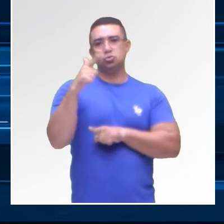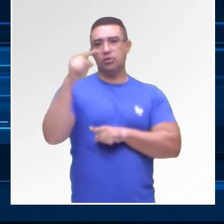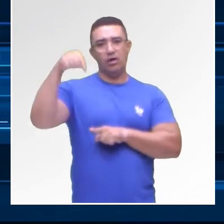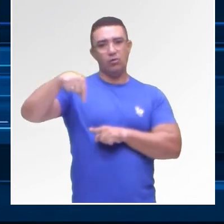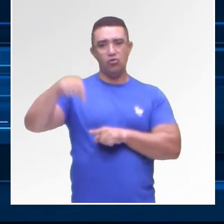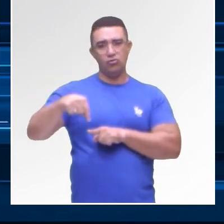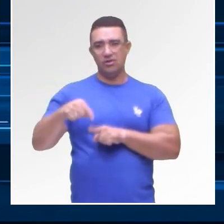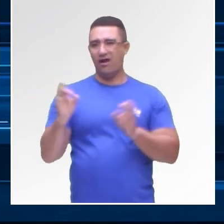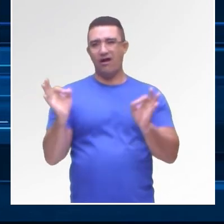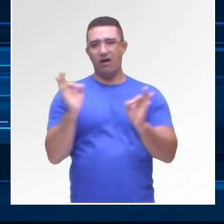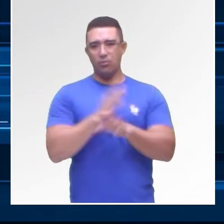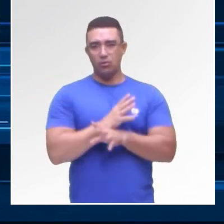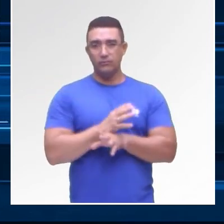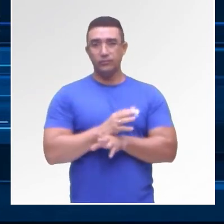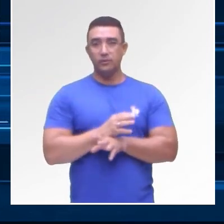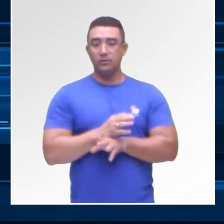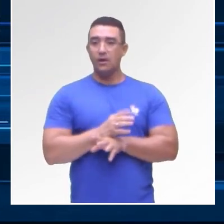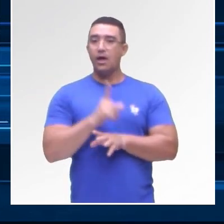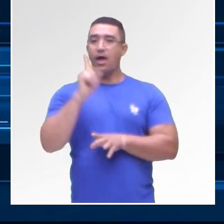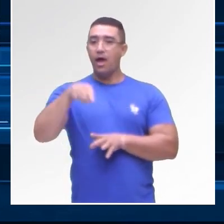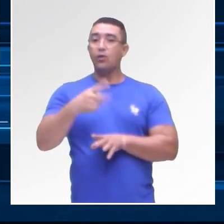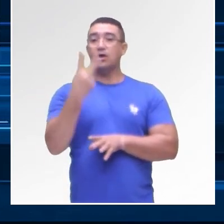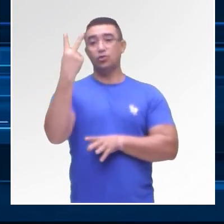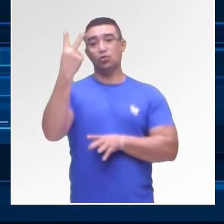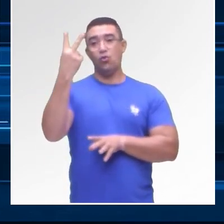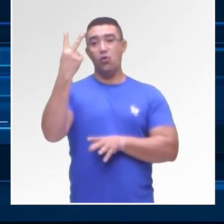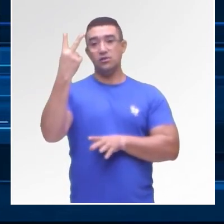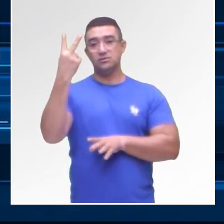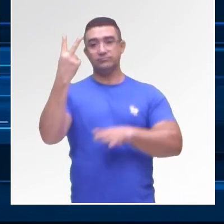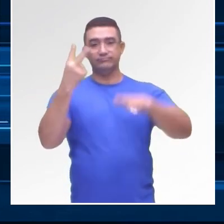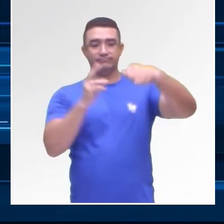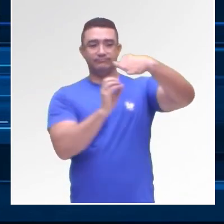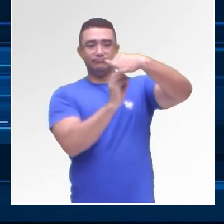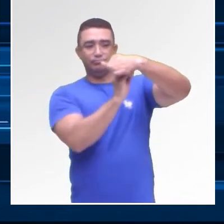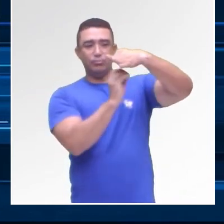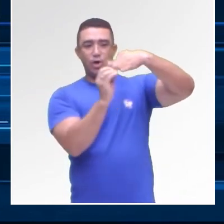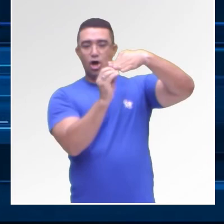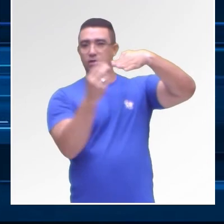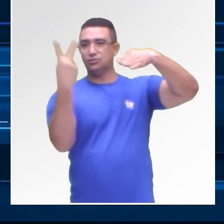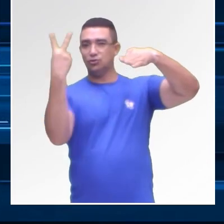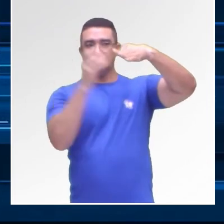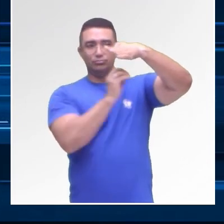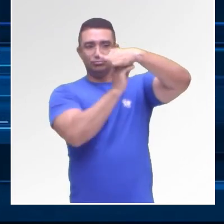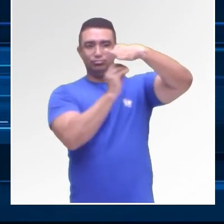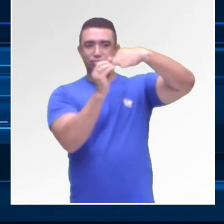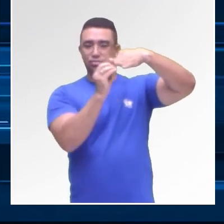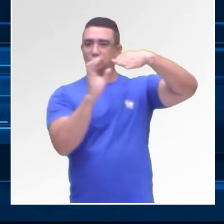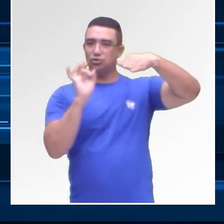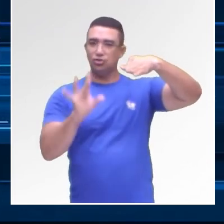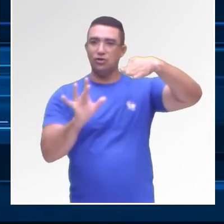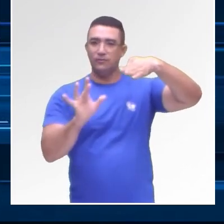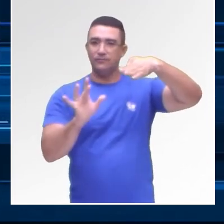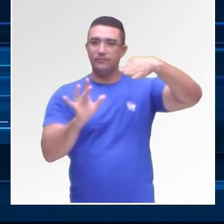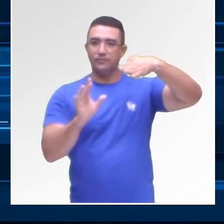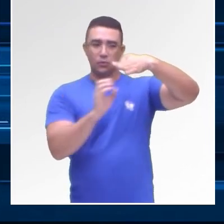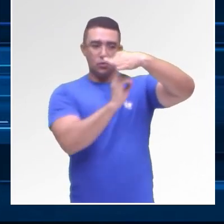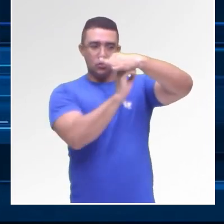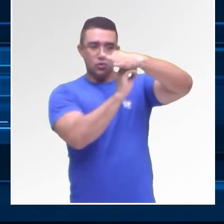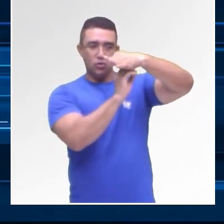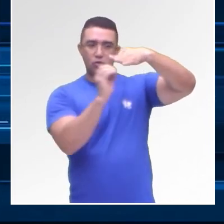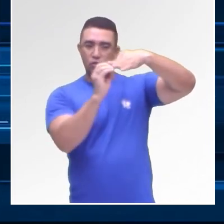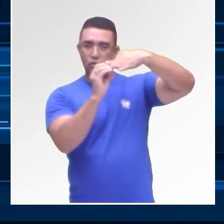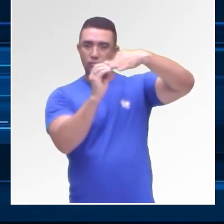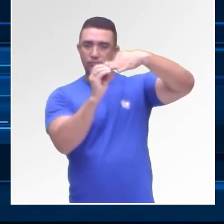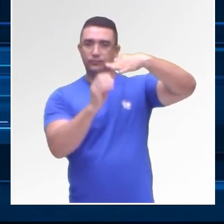vendido, e que contava com apenas 2 rodas embaixo da bota, uma na frente e outra